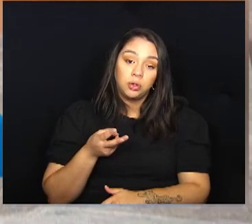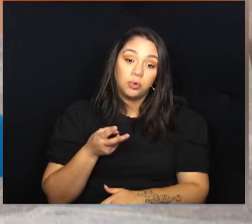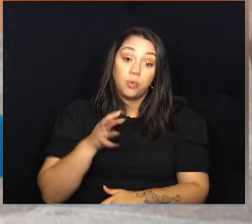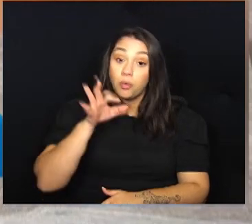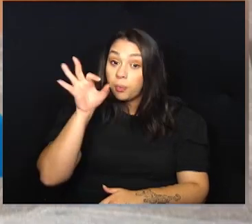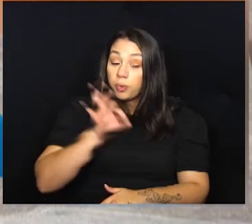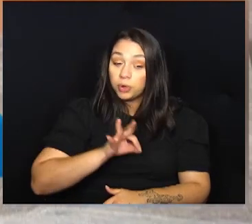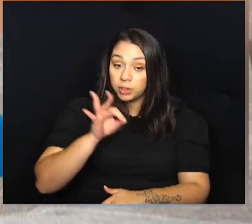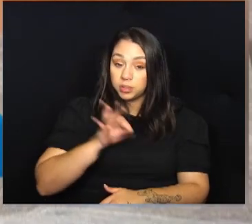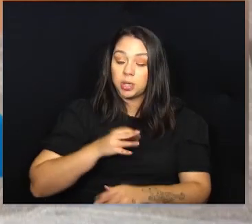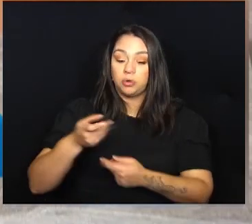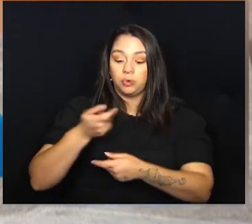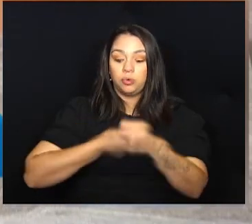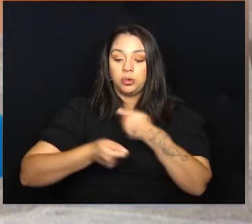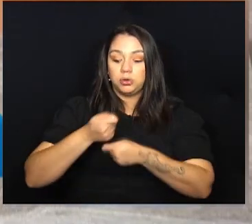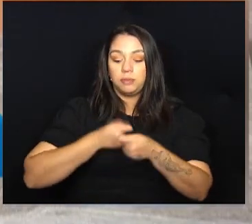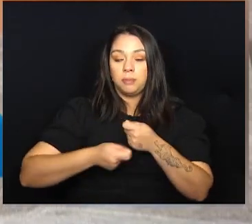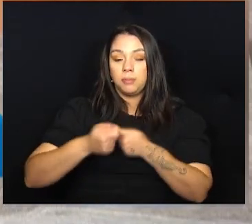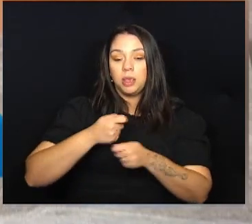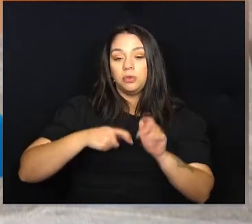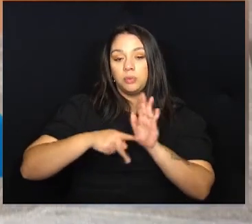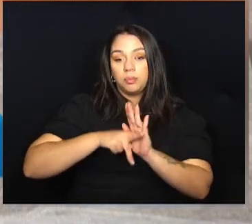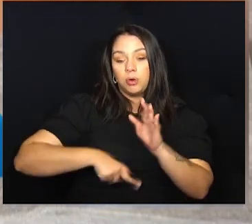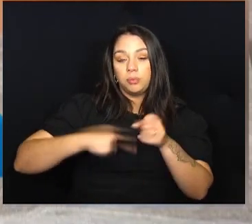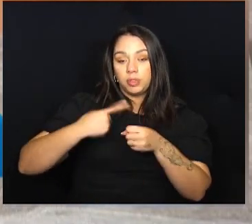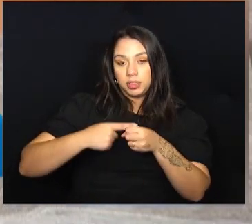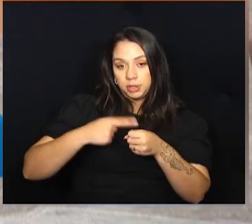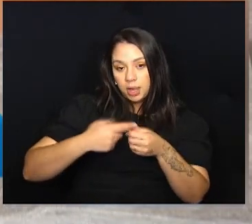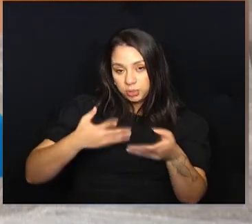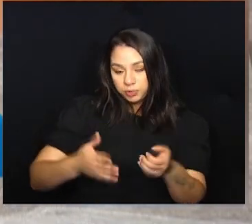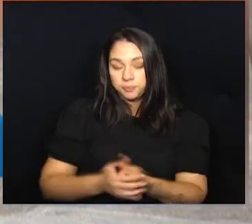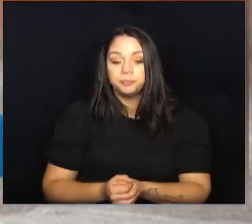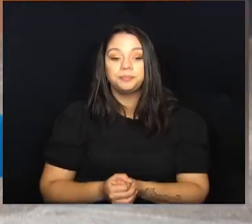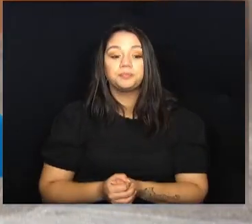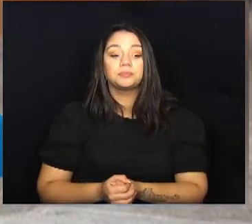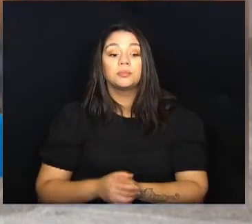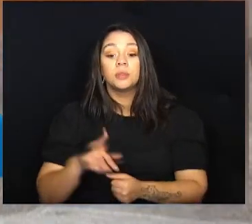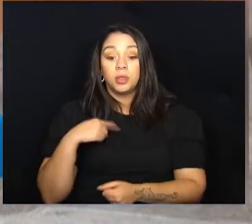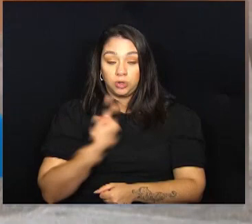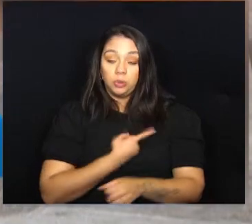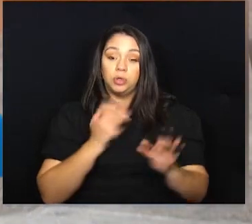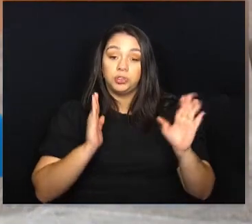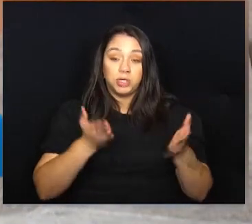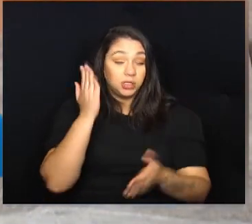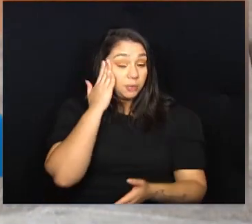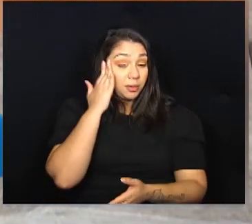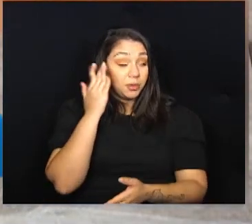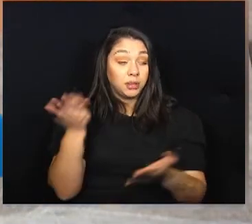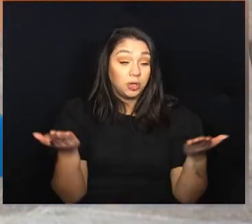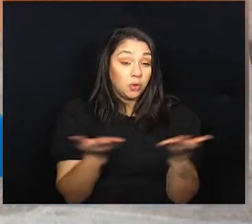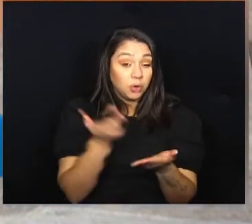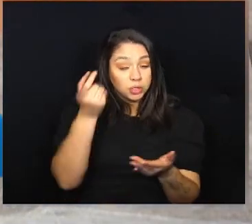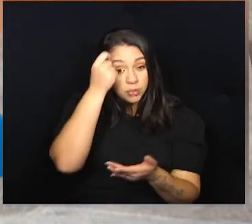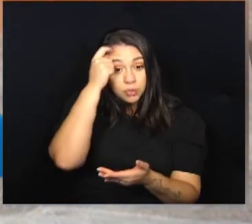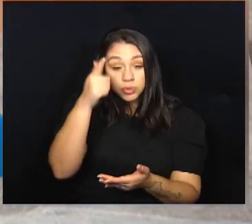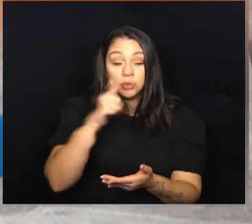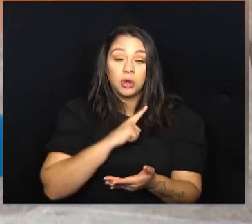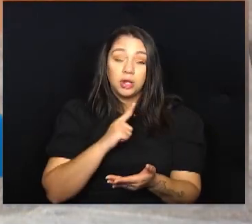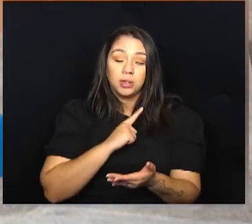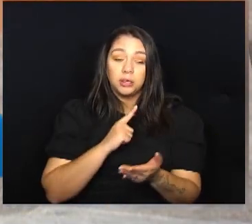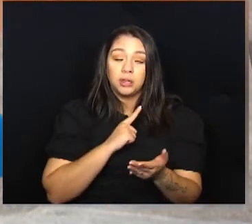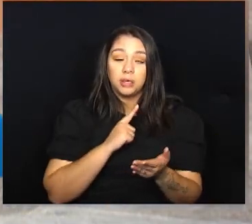mais de 2%, 2,5% do orçamento da cidade, e a gente sabe que hoje a cultura ela tem um recurso